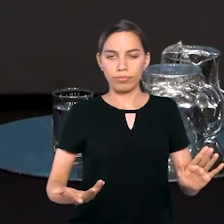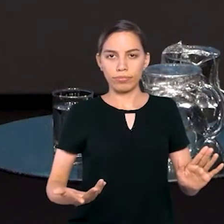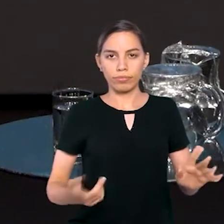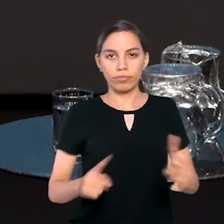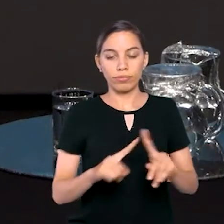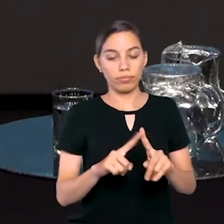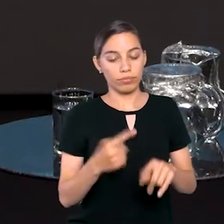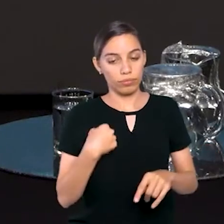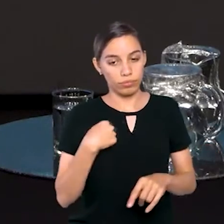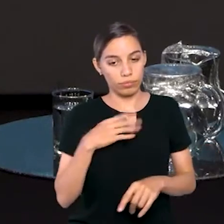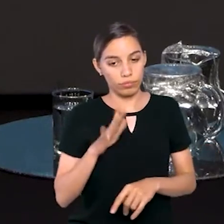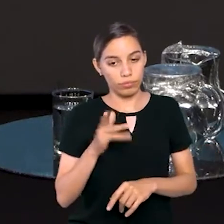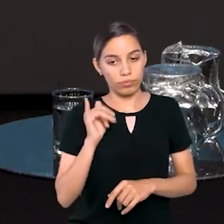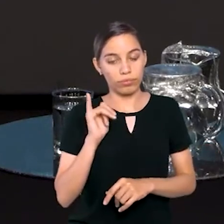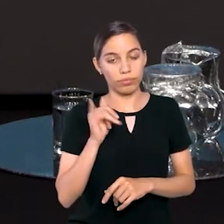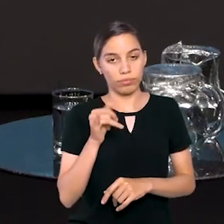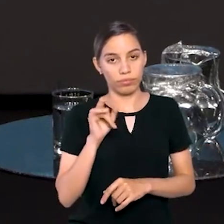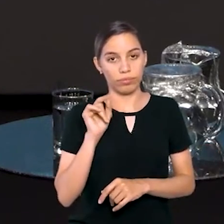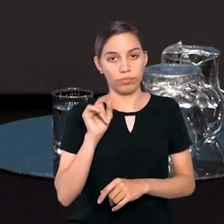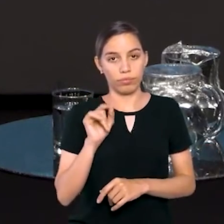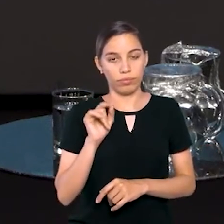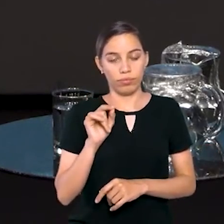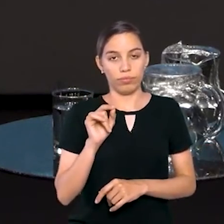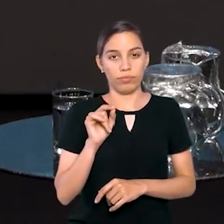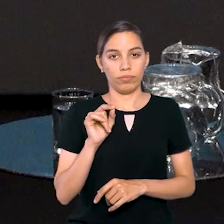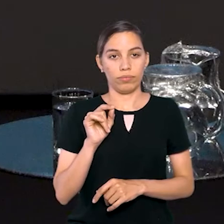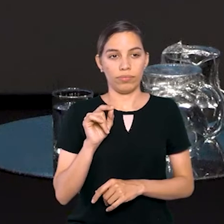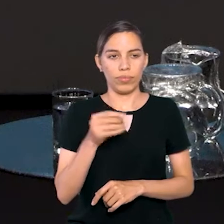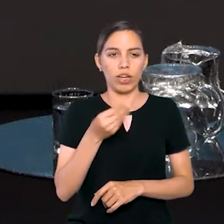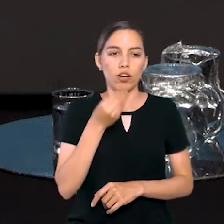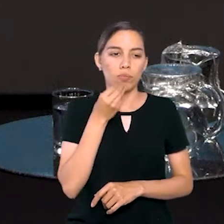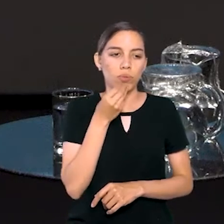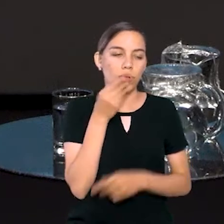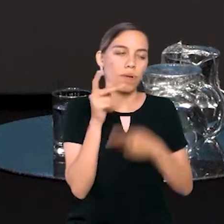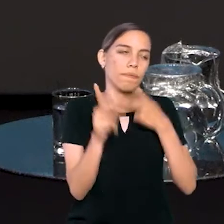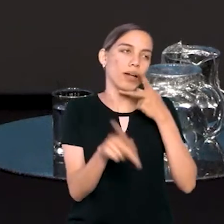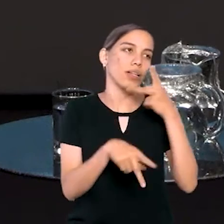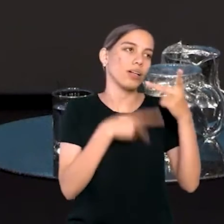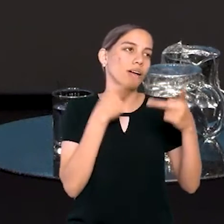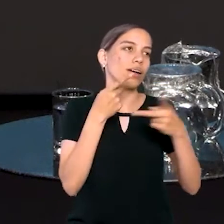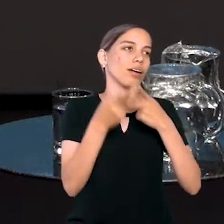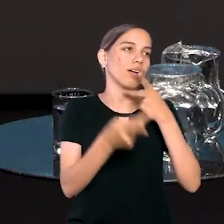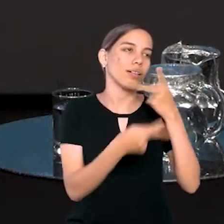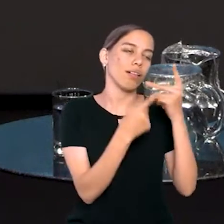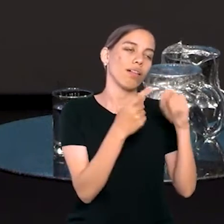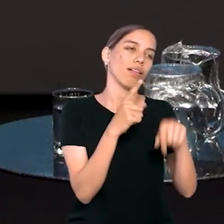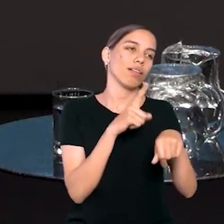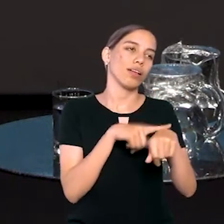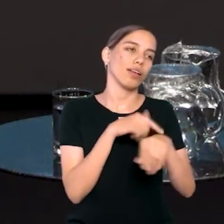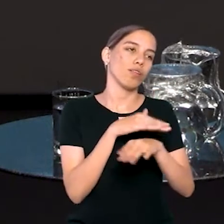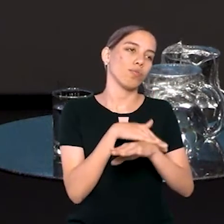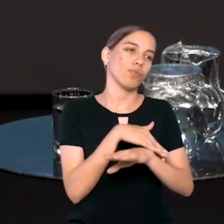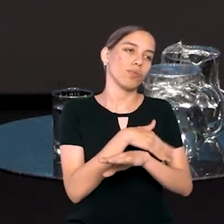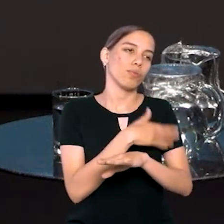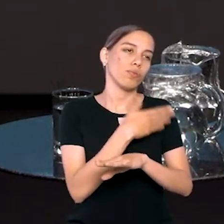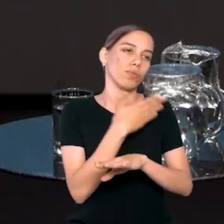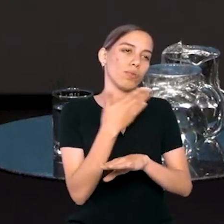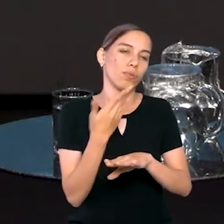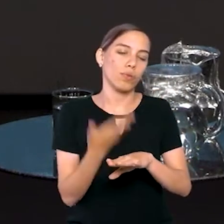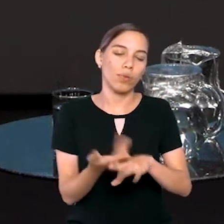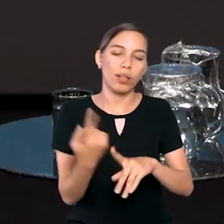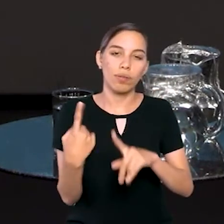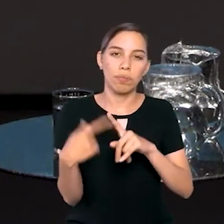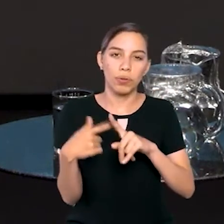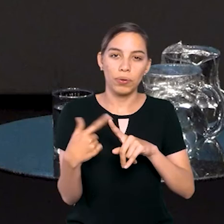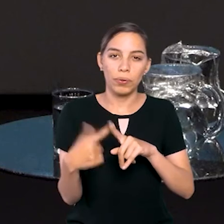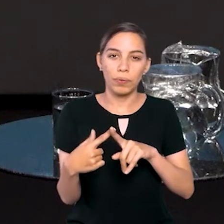como eu disse, ficaria muito tempo aqui falando sobre isso, porque é o que eu estou